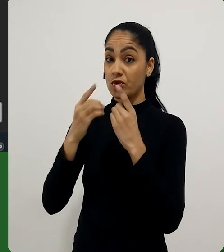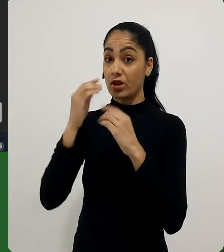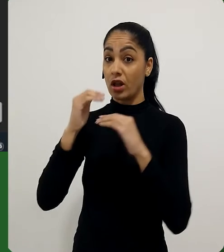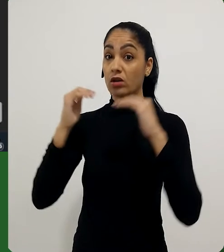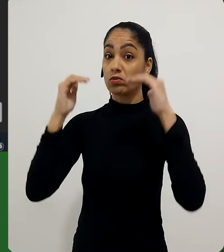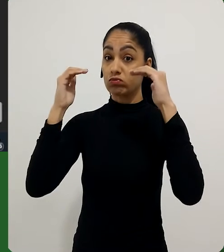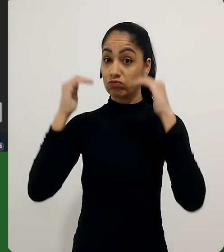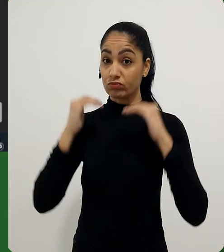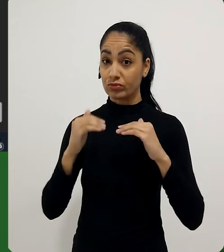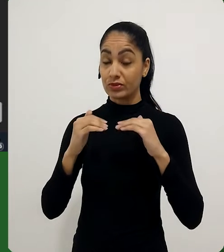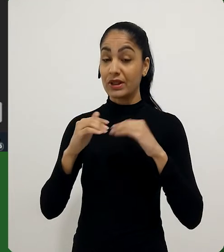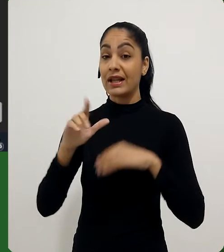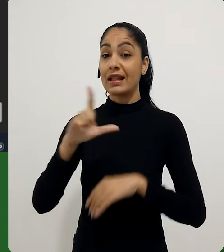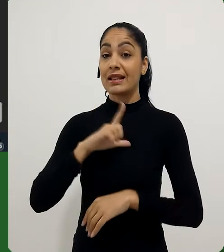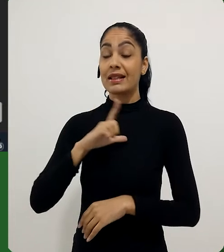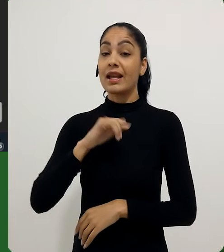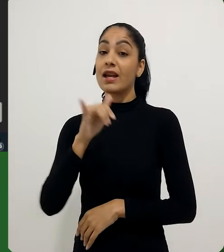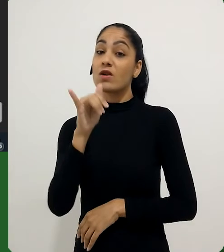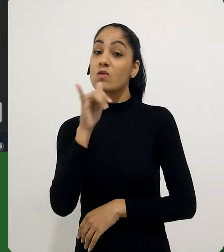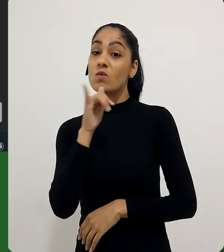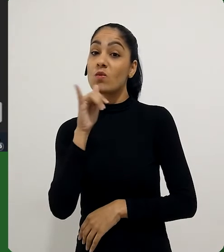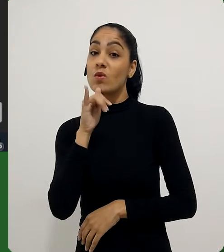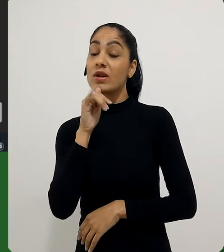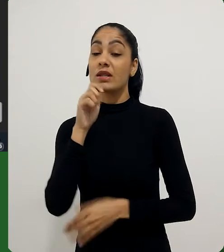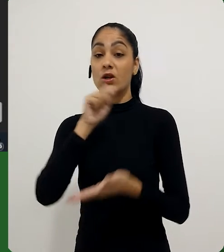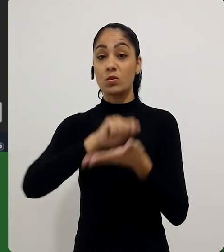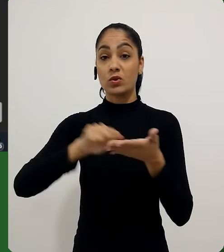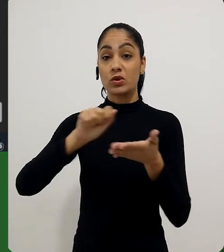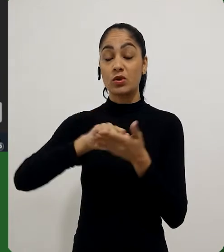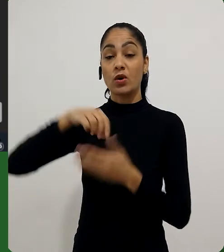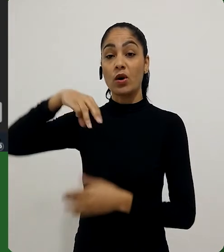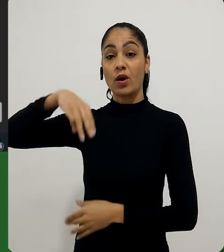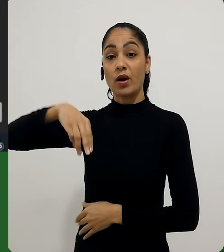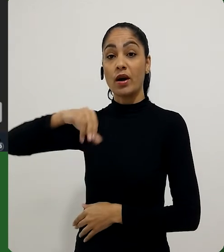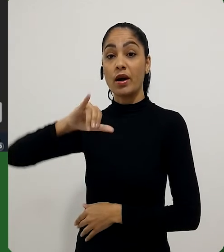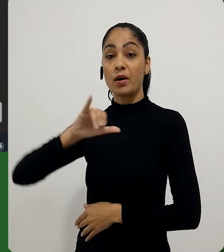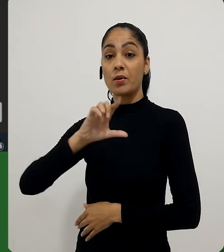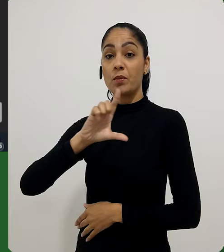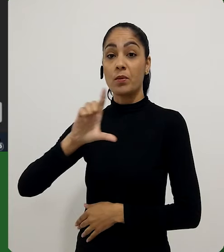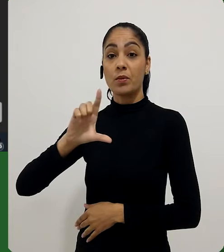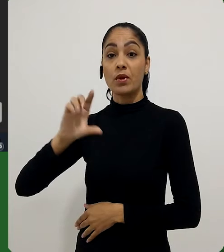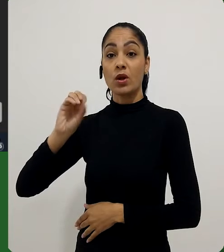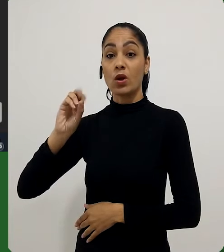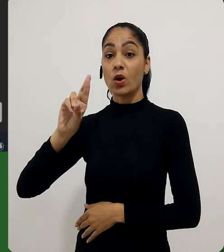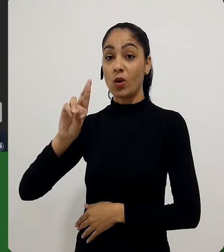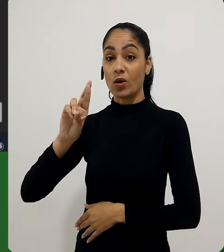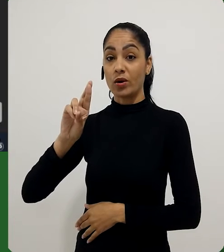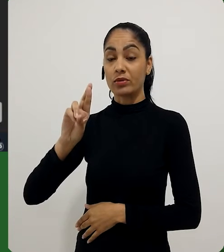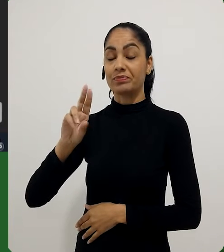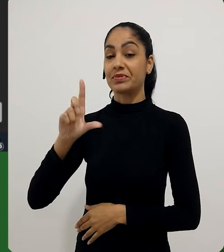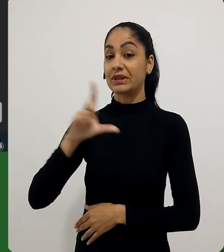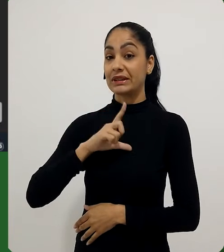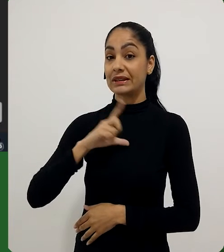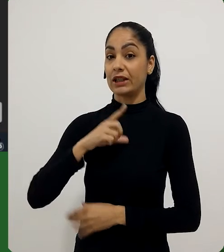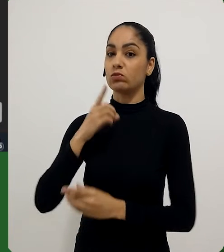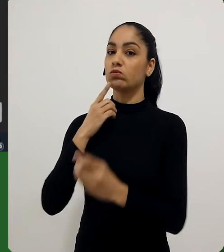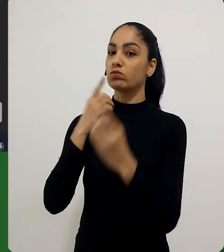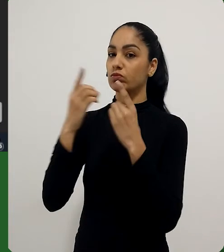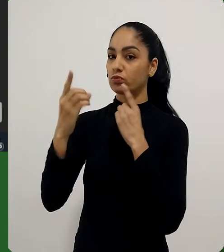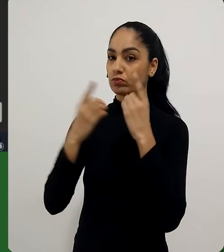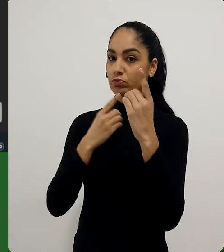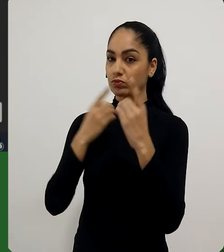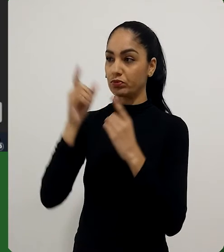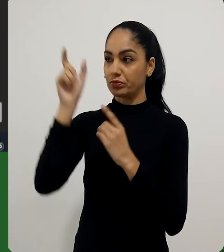que o humorista Milô Fernandes nos dá um exemplo curioso de discurso vago. Então, nós